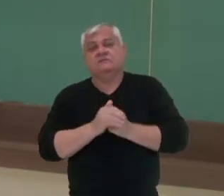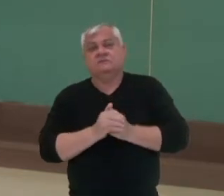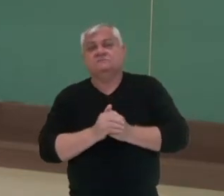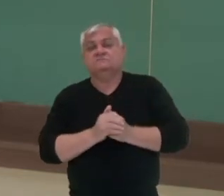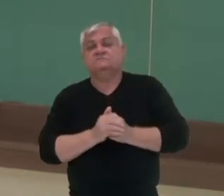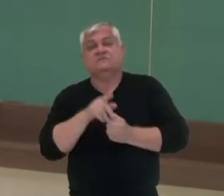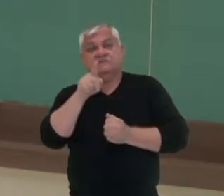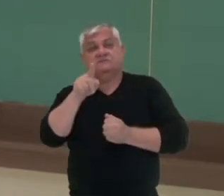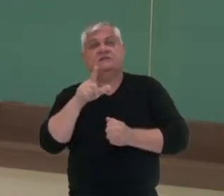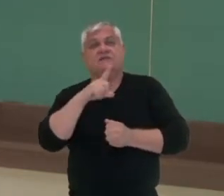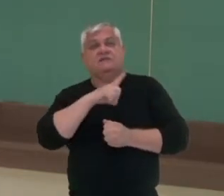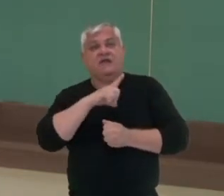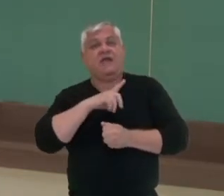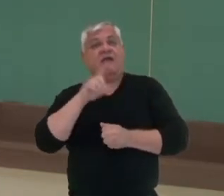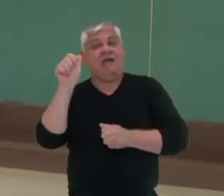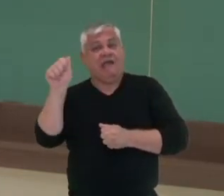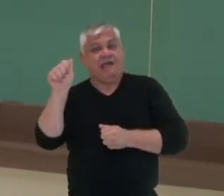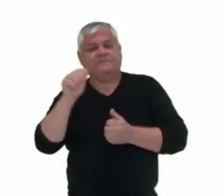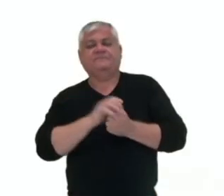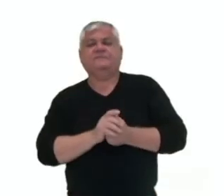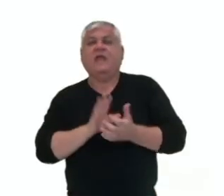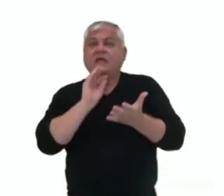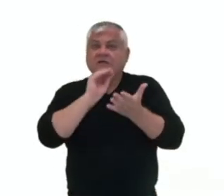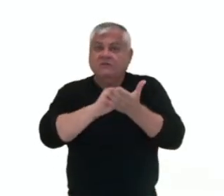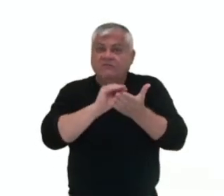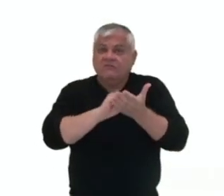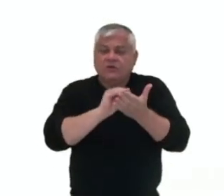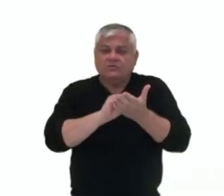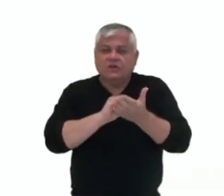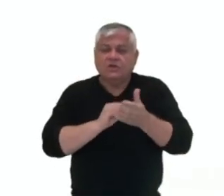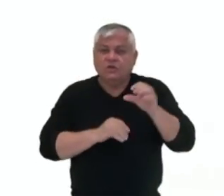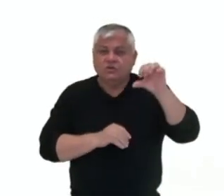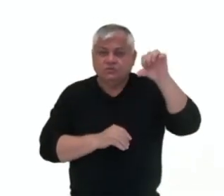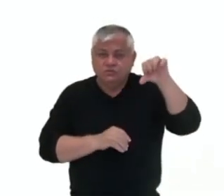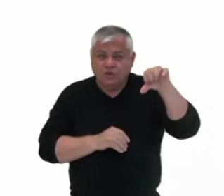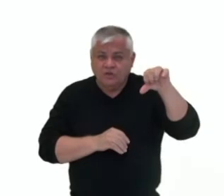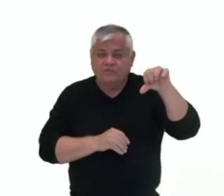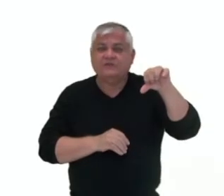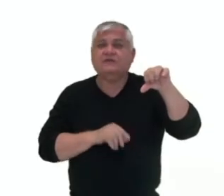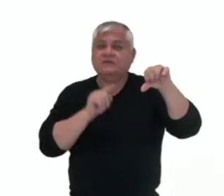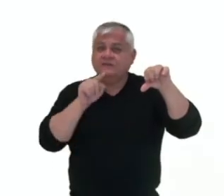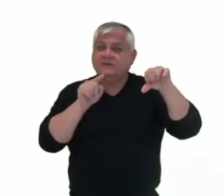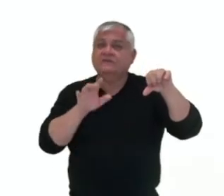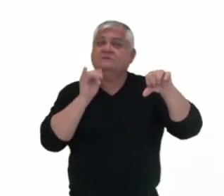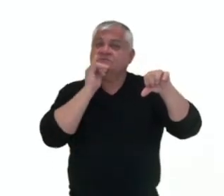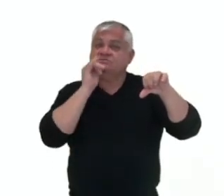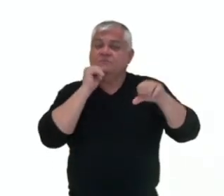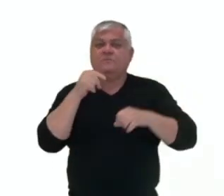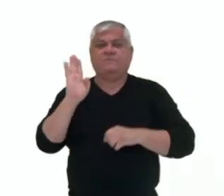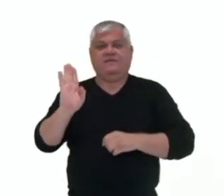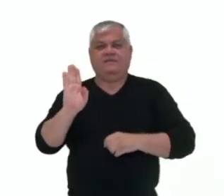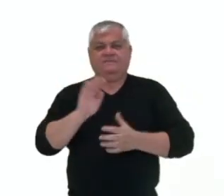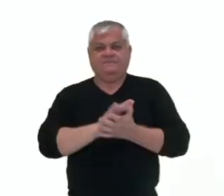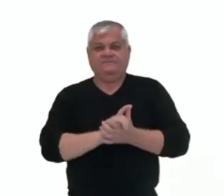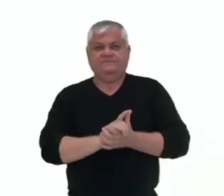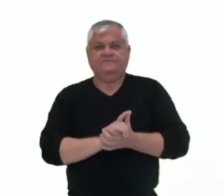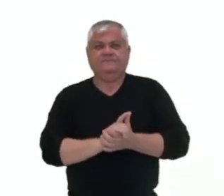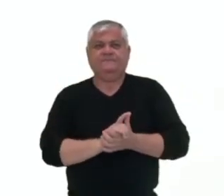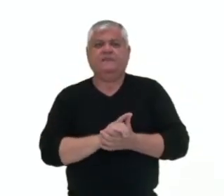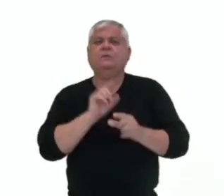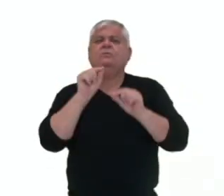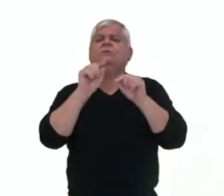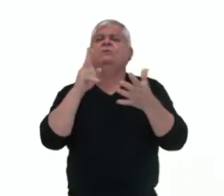você está no tipo A. Se você tem a falta do fator de coagulação 9, você vai ter o tipo B. Né? E o